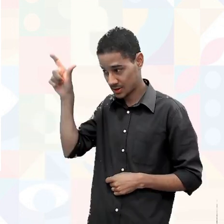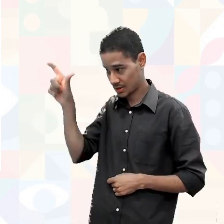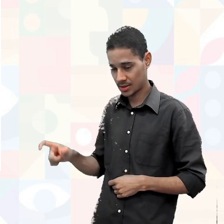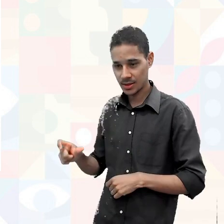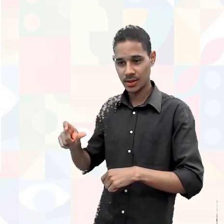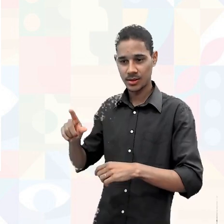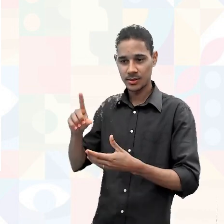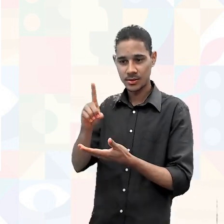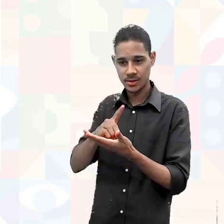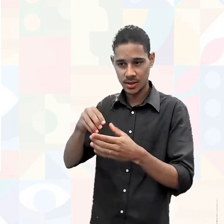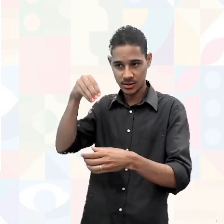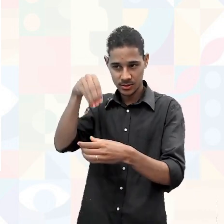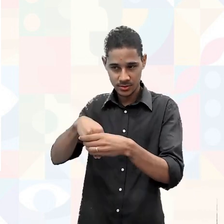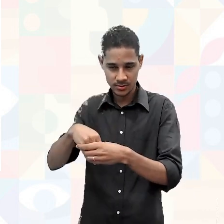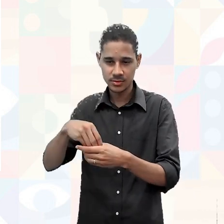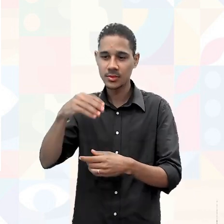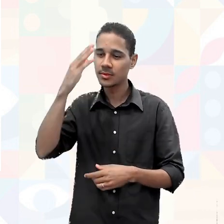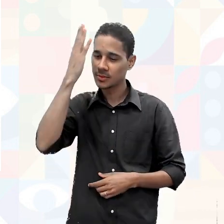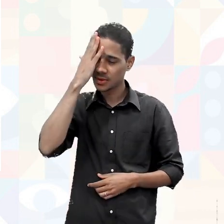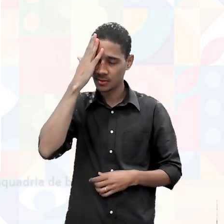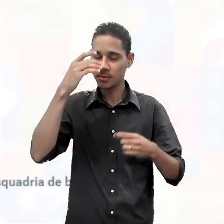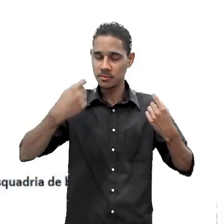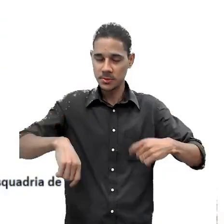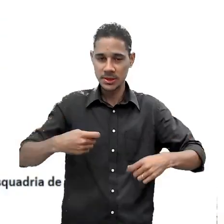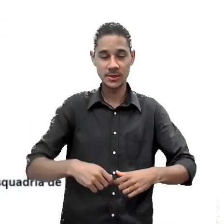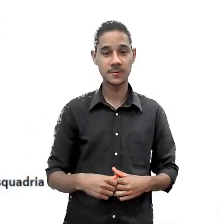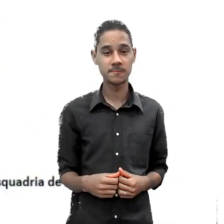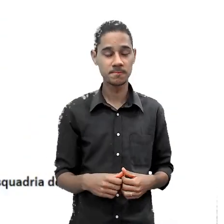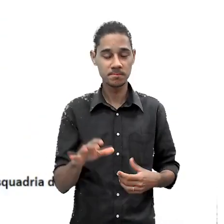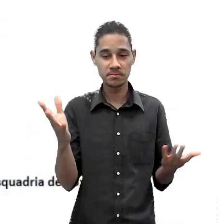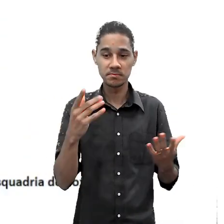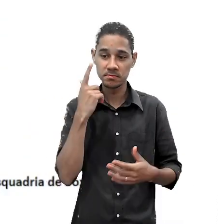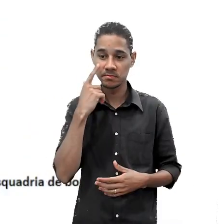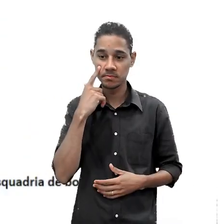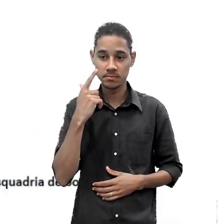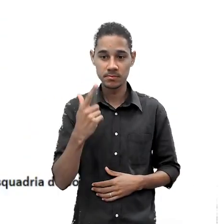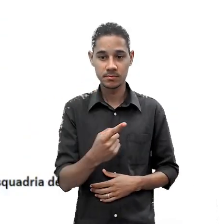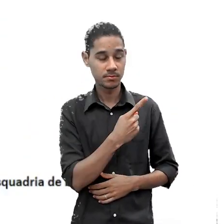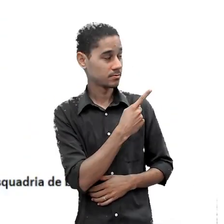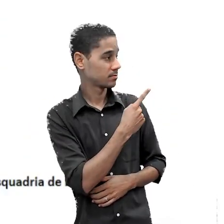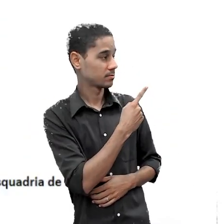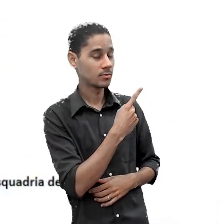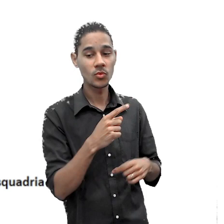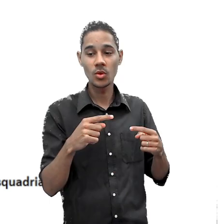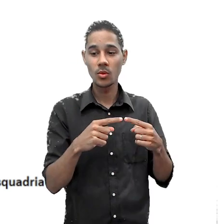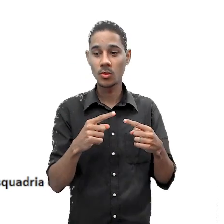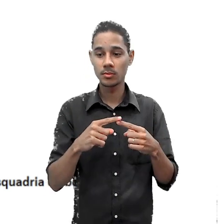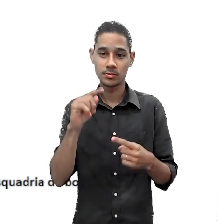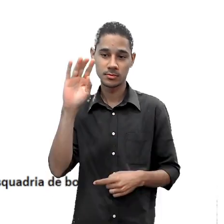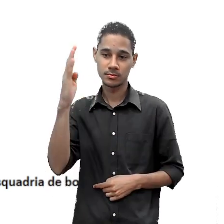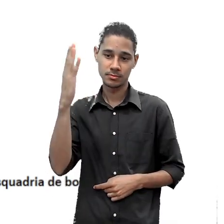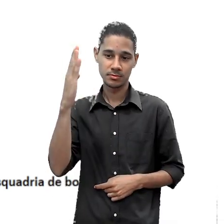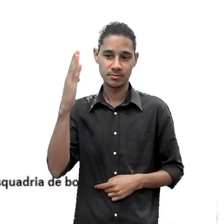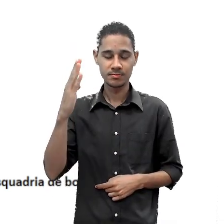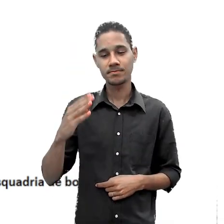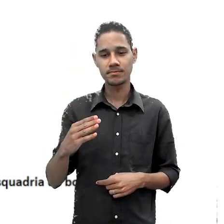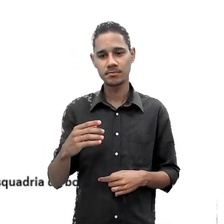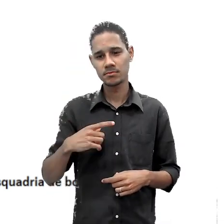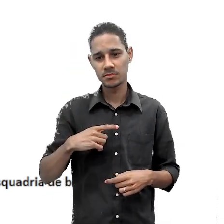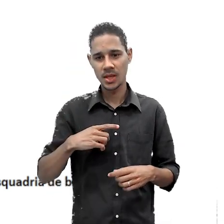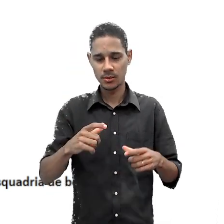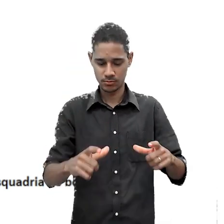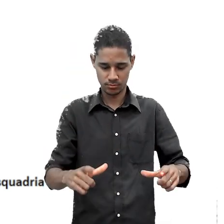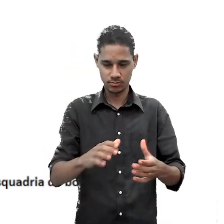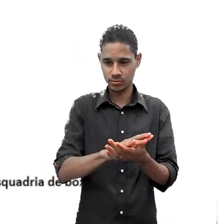tá certo? Então aqui, por exemplo, a gente tem um banheiro, né, um banheiro simples, né, formado por cuba, vaso